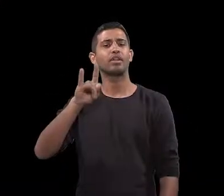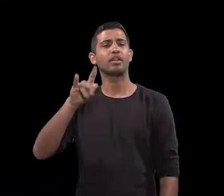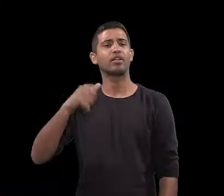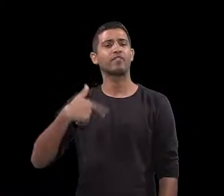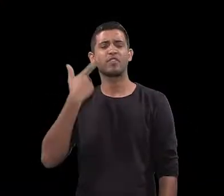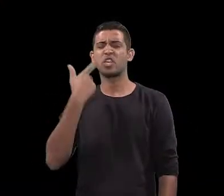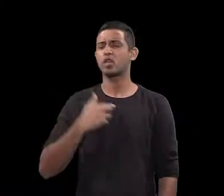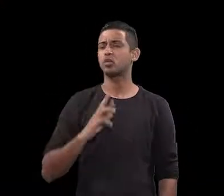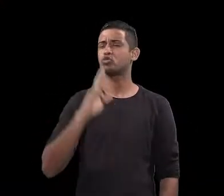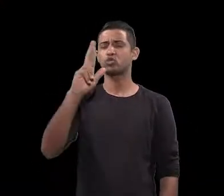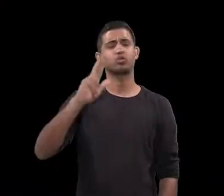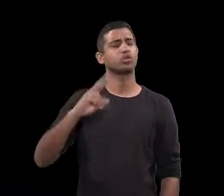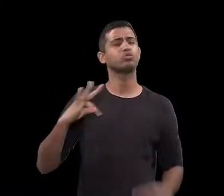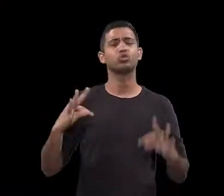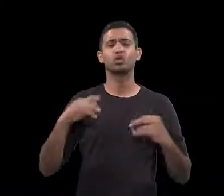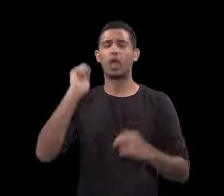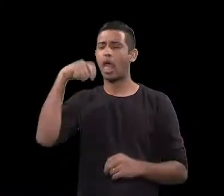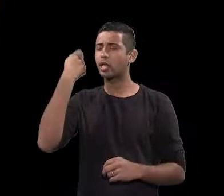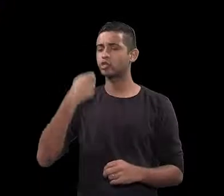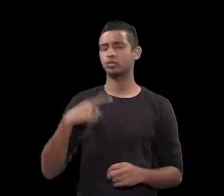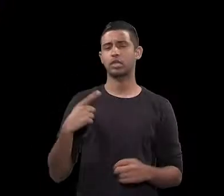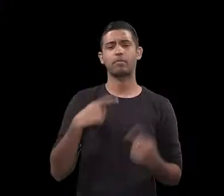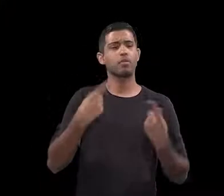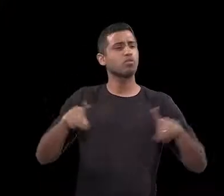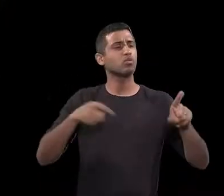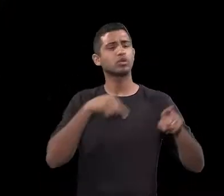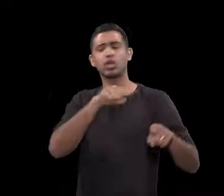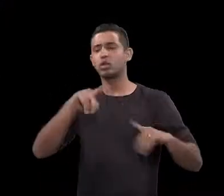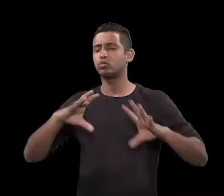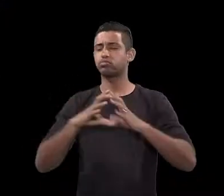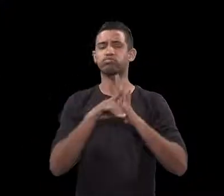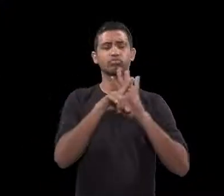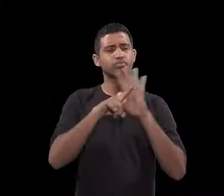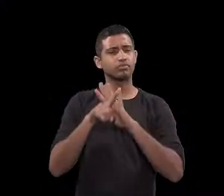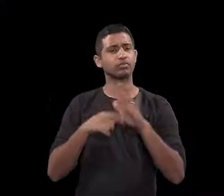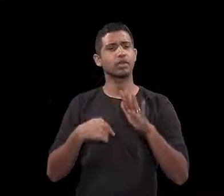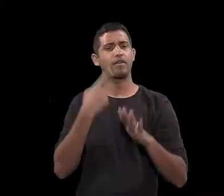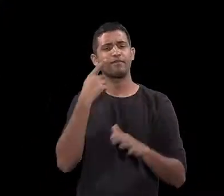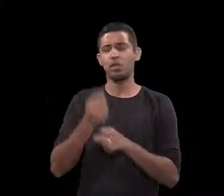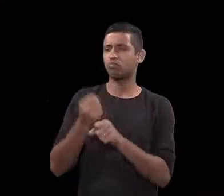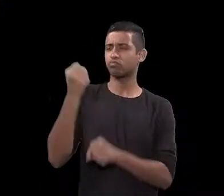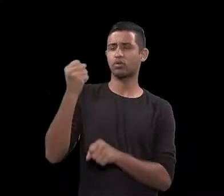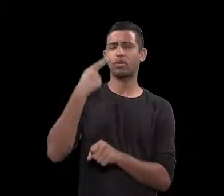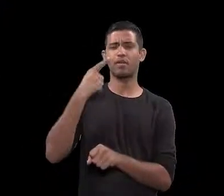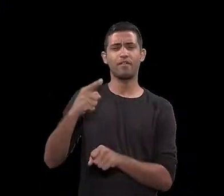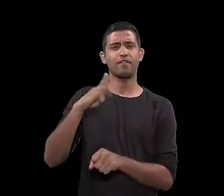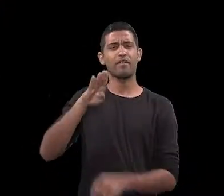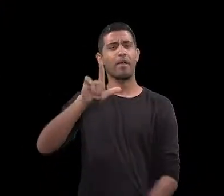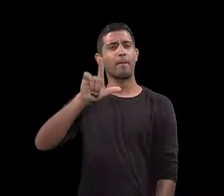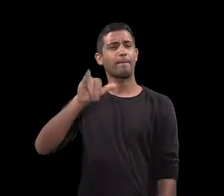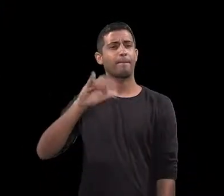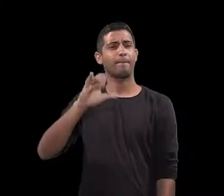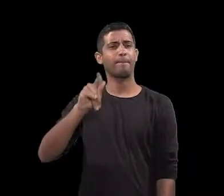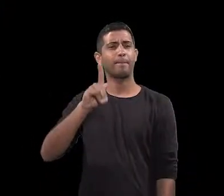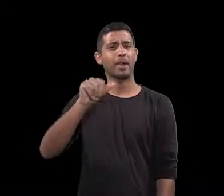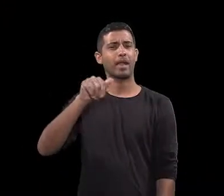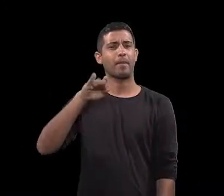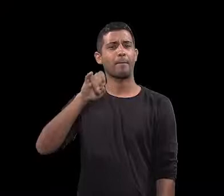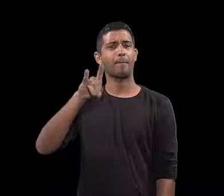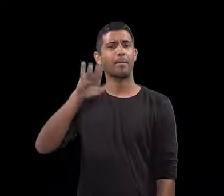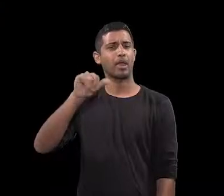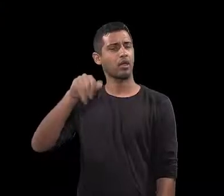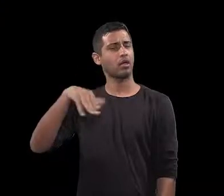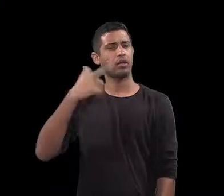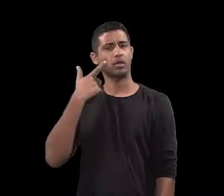onde coordena uma rede de ativistas, artistas, músicos e pesquisadores sob o guarda-chuva da Black Americas